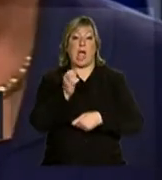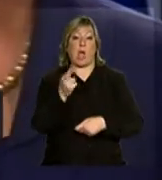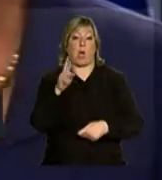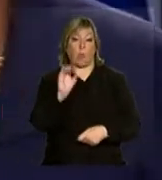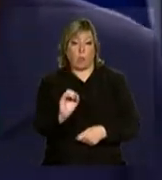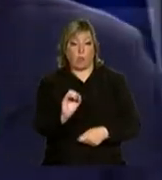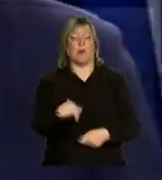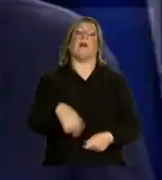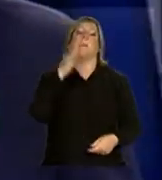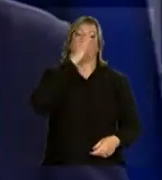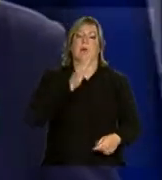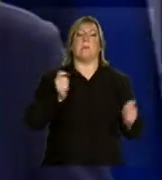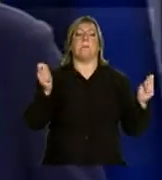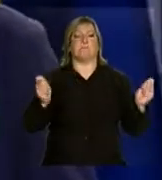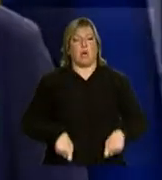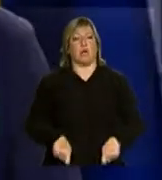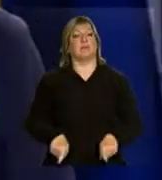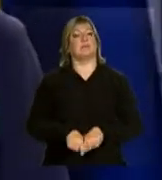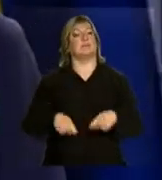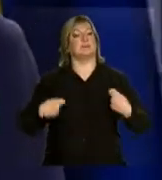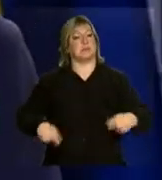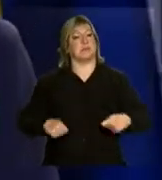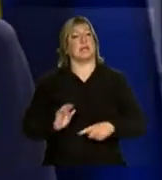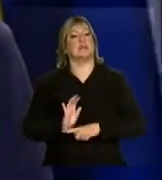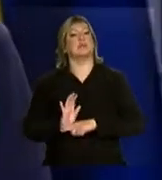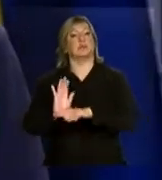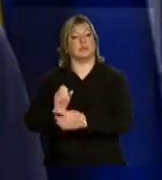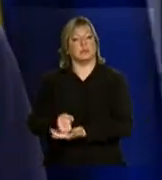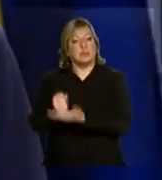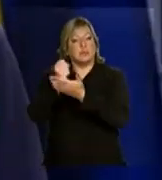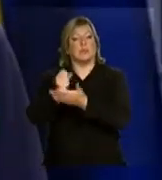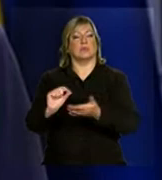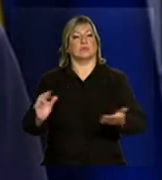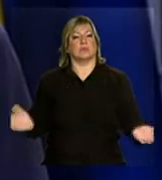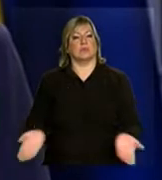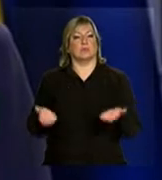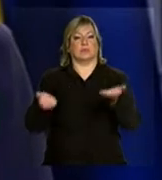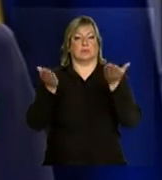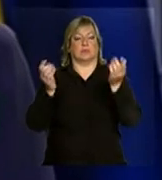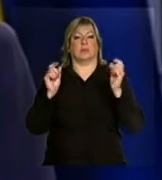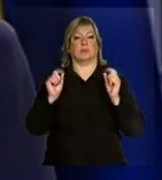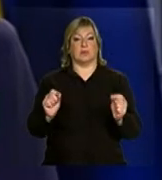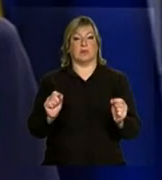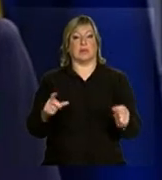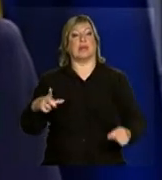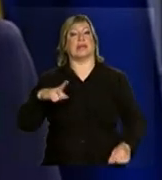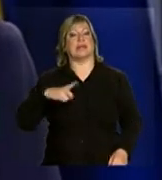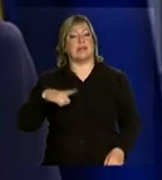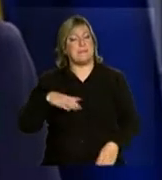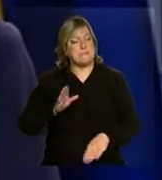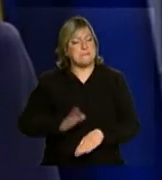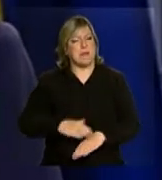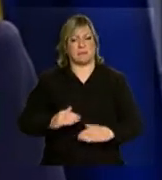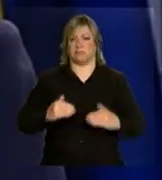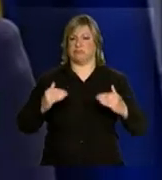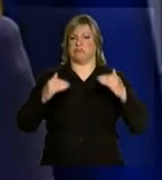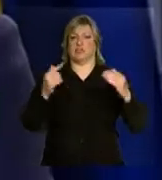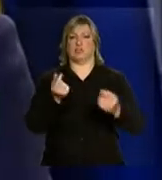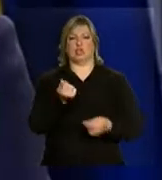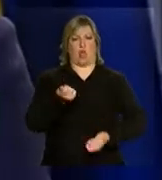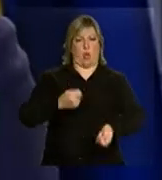portanto, pode e deve contribuir para que haja mais crescimento